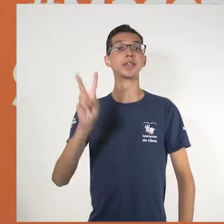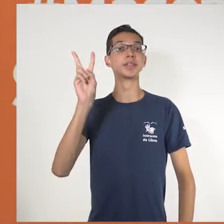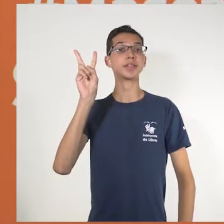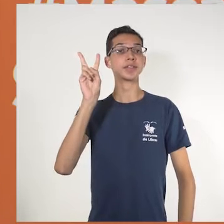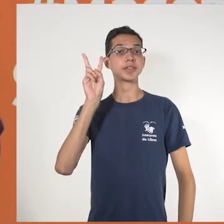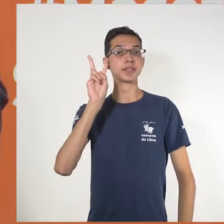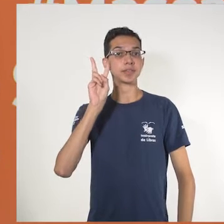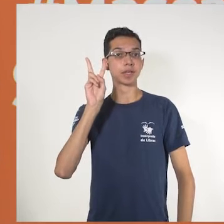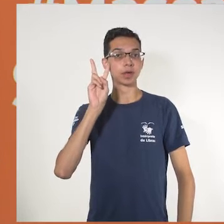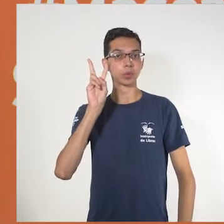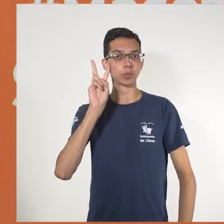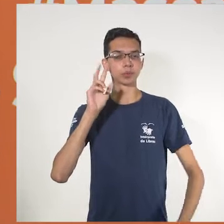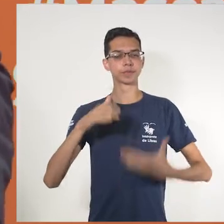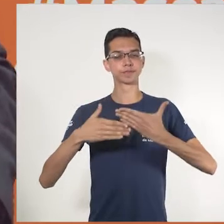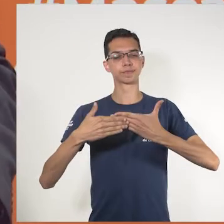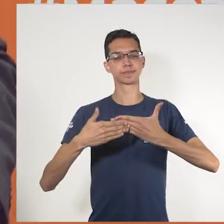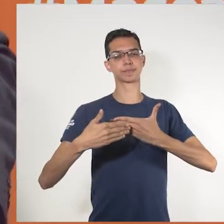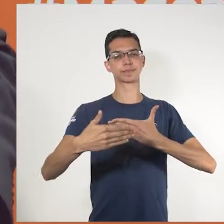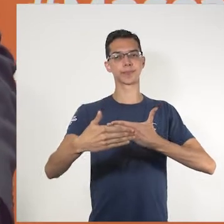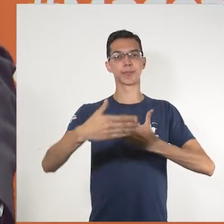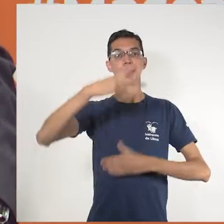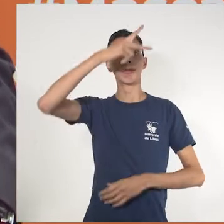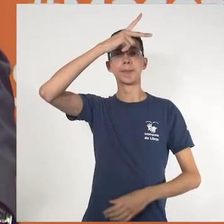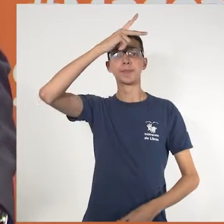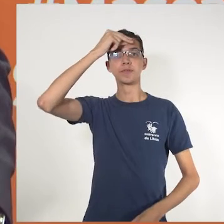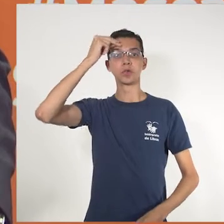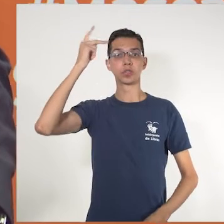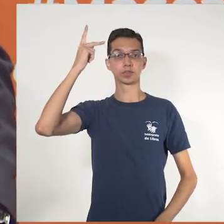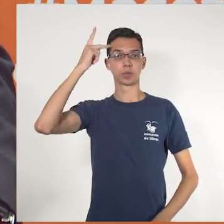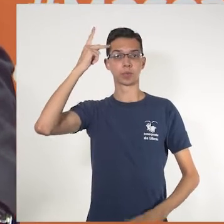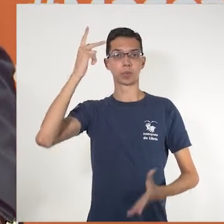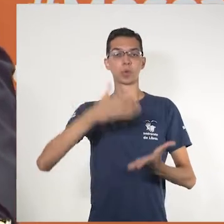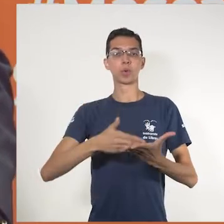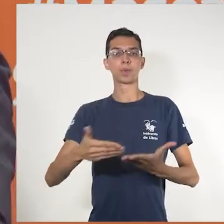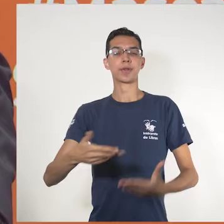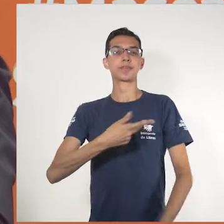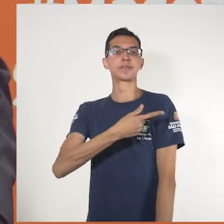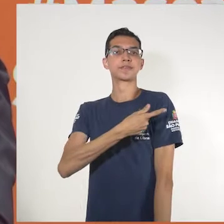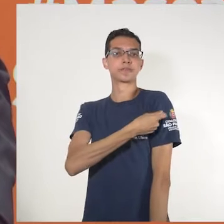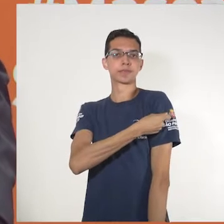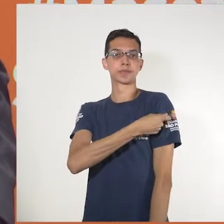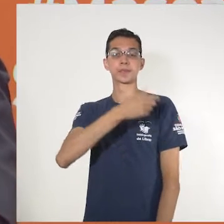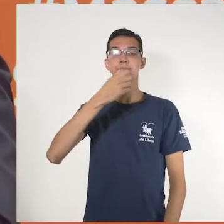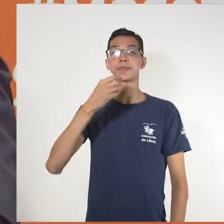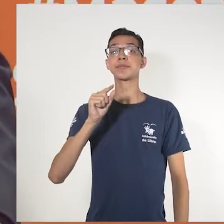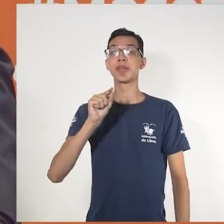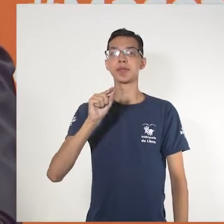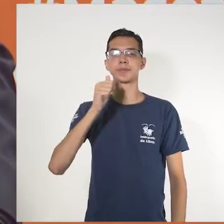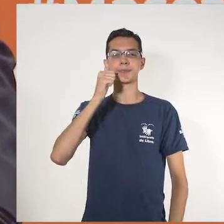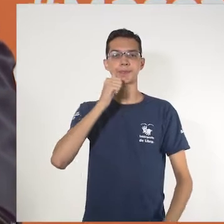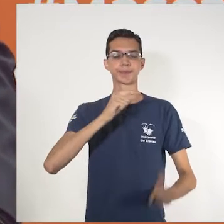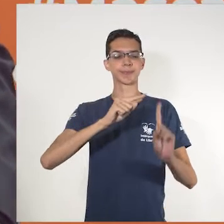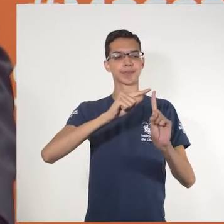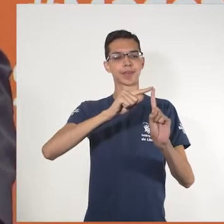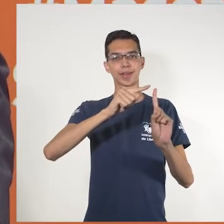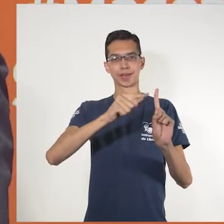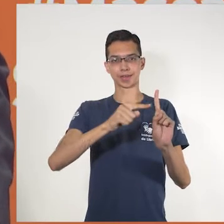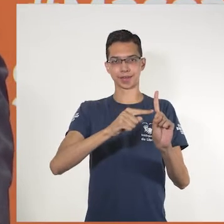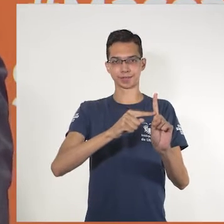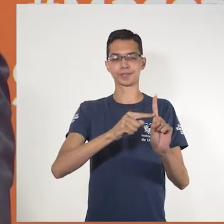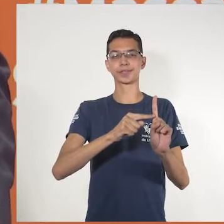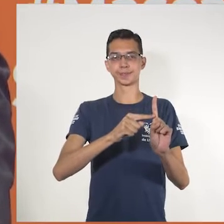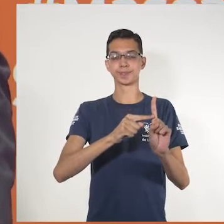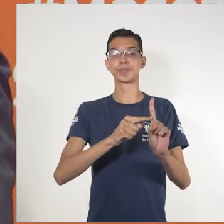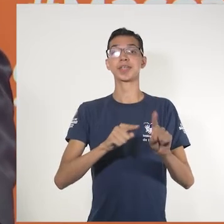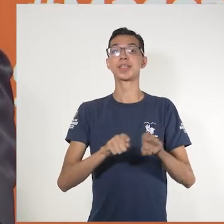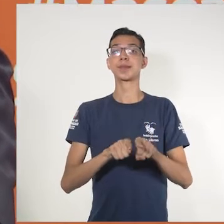segunda-feira, a Prefeitura de São Paulo inicia a vacinação das gestantes e puérperas, aquelas com